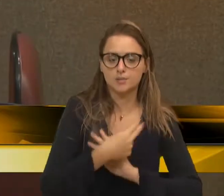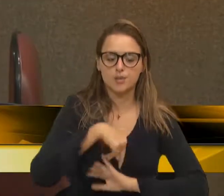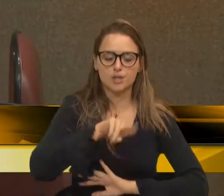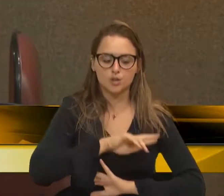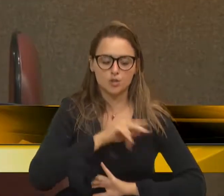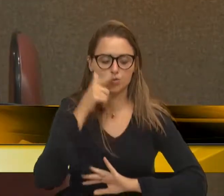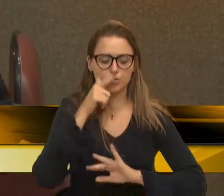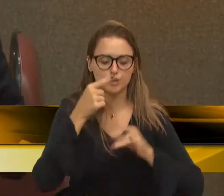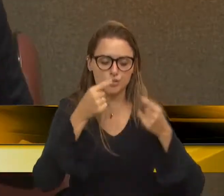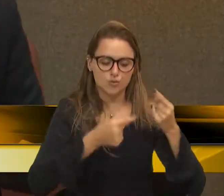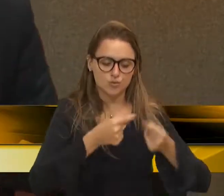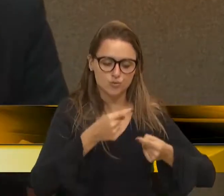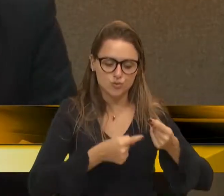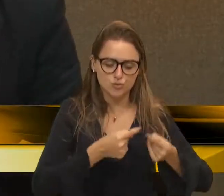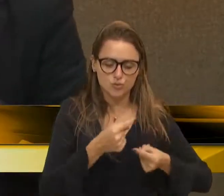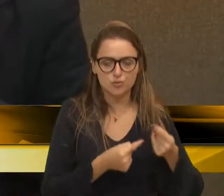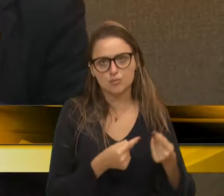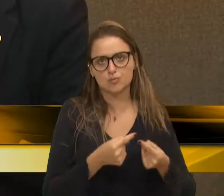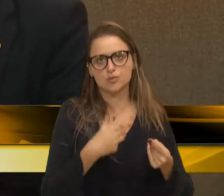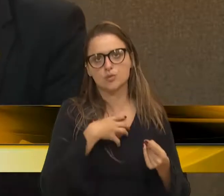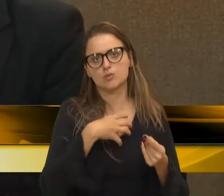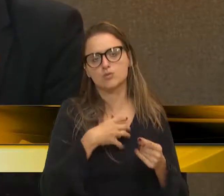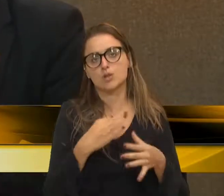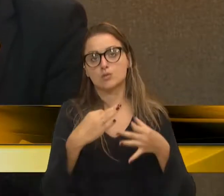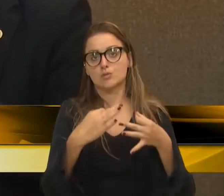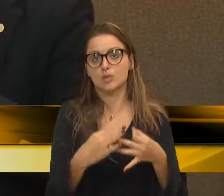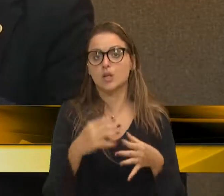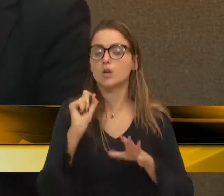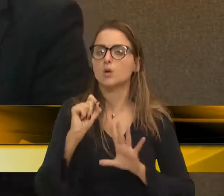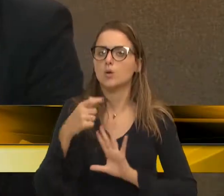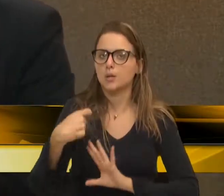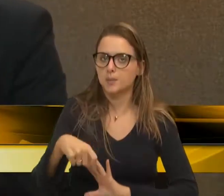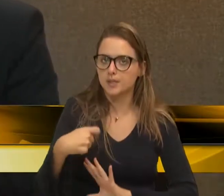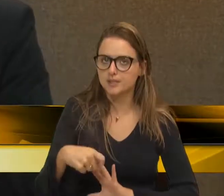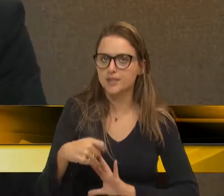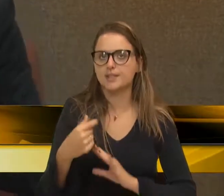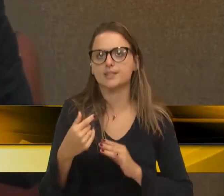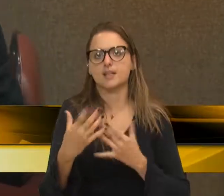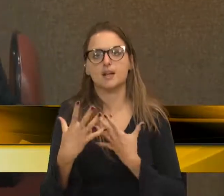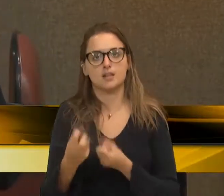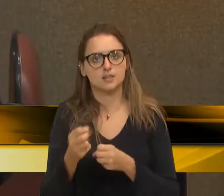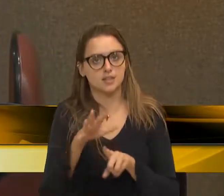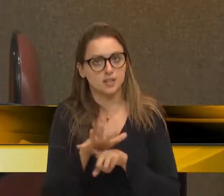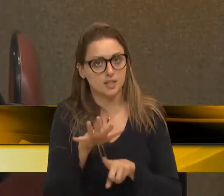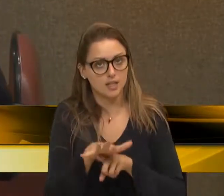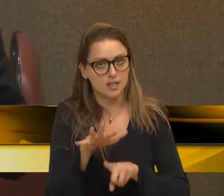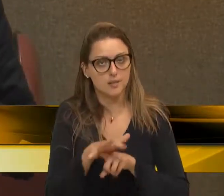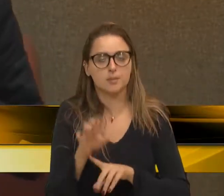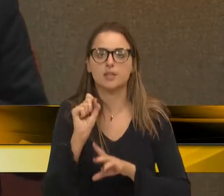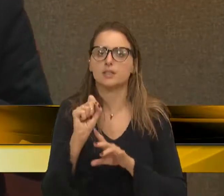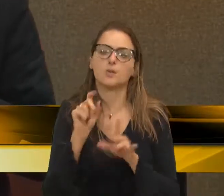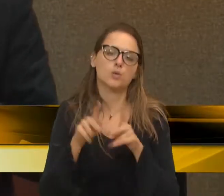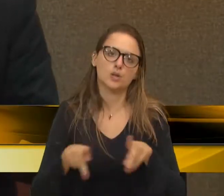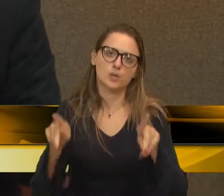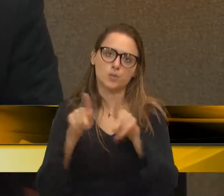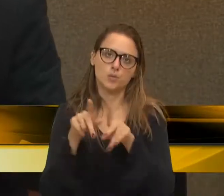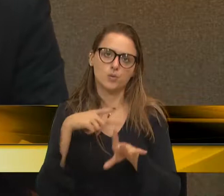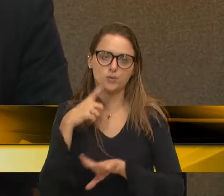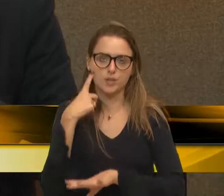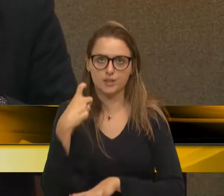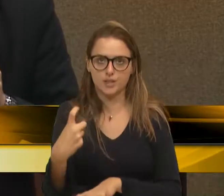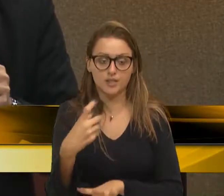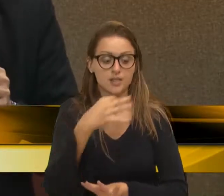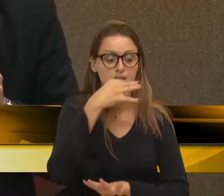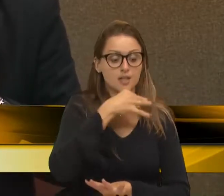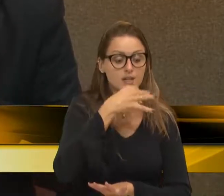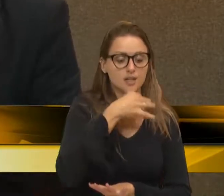debater sempre em alto nível as necessidades, as demandas da nossa população. Caxias do Sul